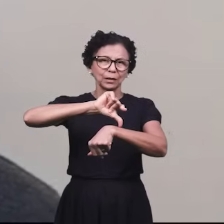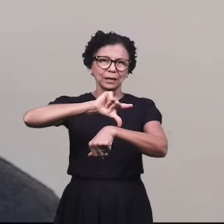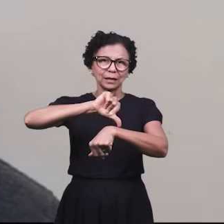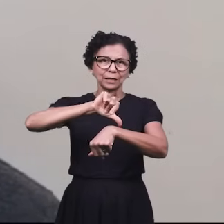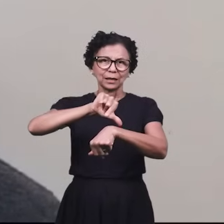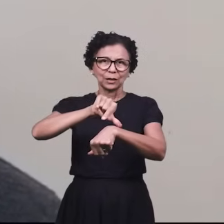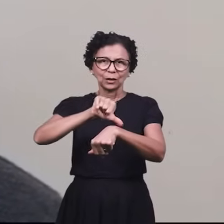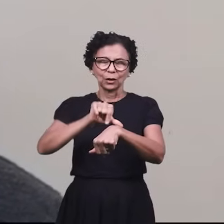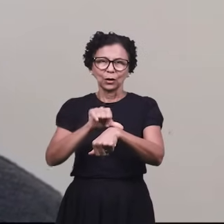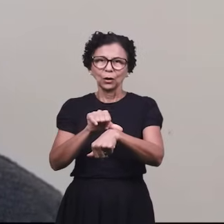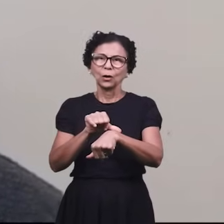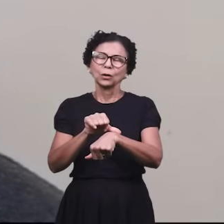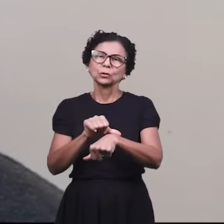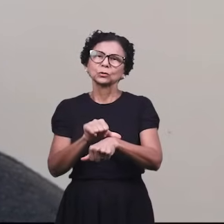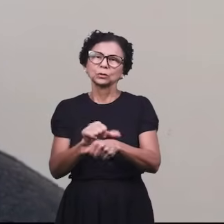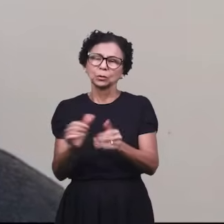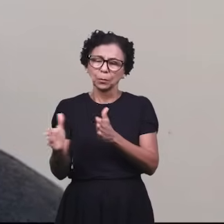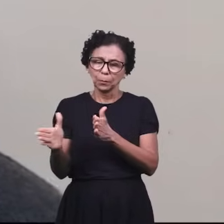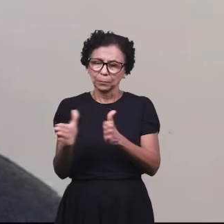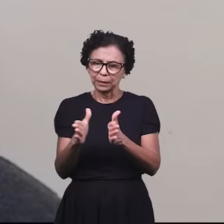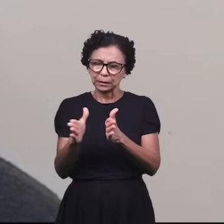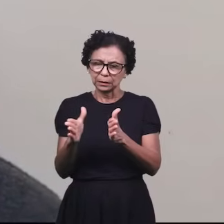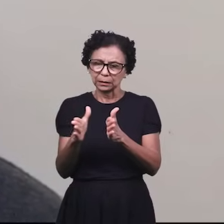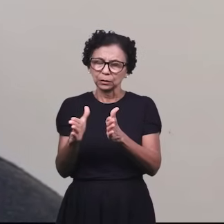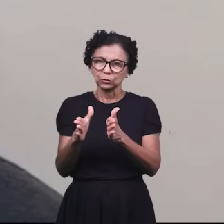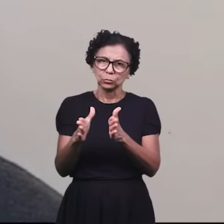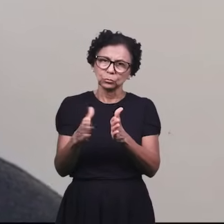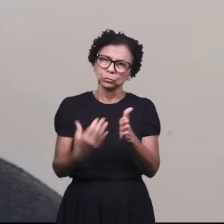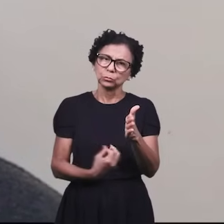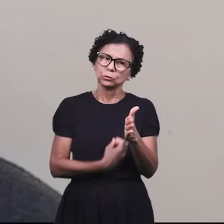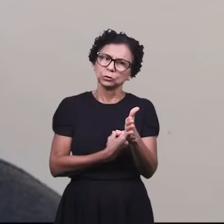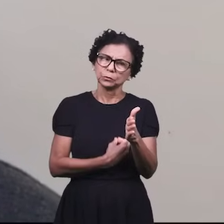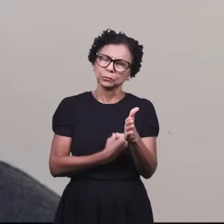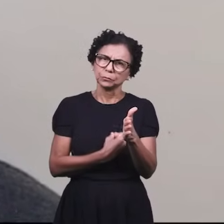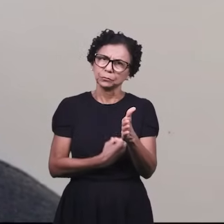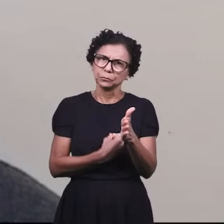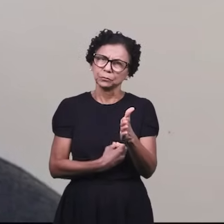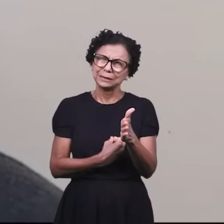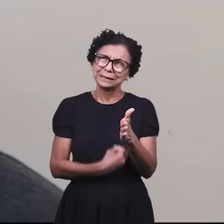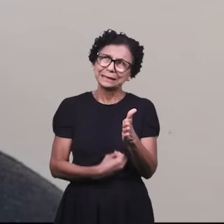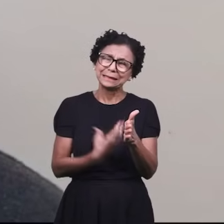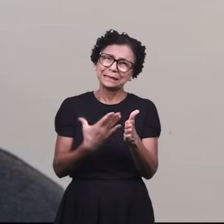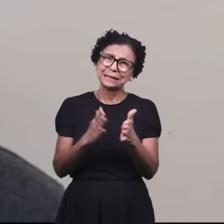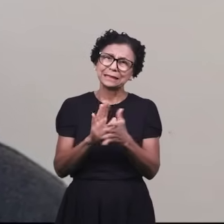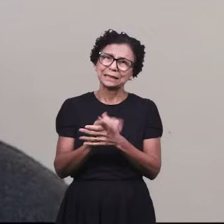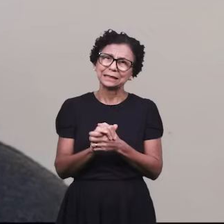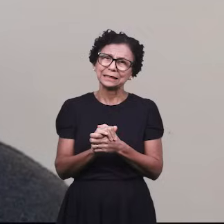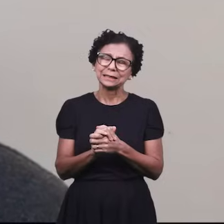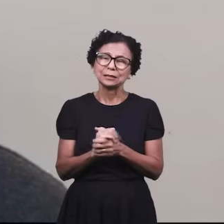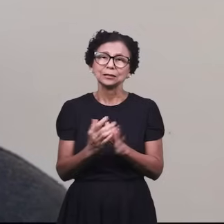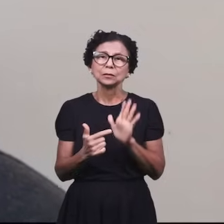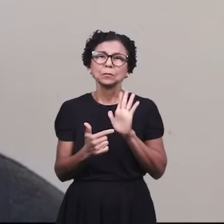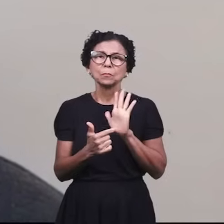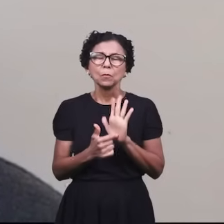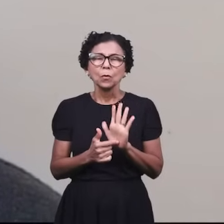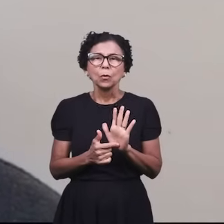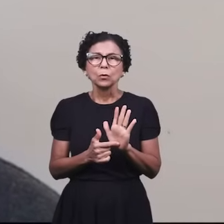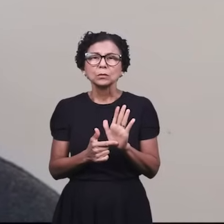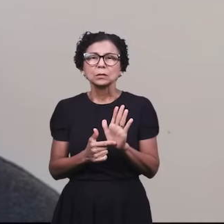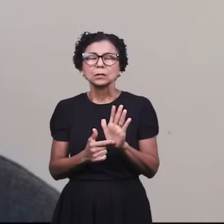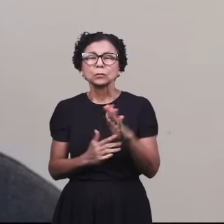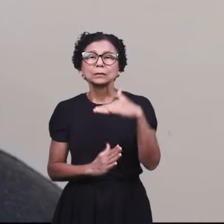marca o nosso tempo de vida e, de certa forma, acaba influenciando o tempo máximo de vida que nós podemos